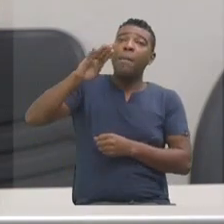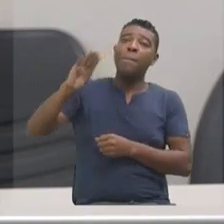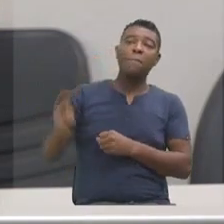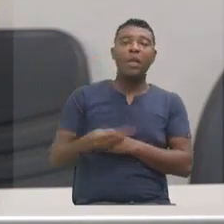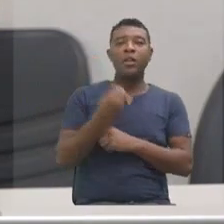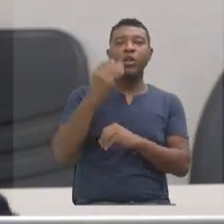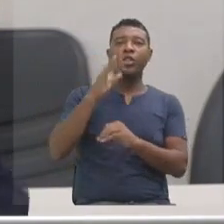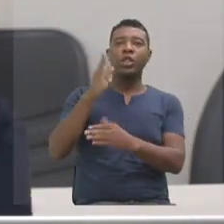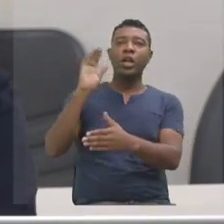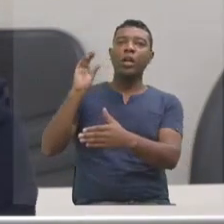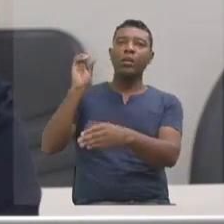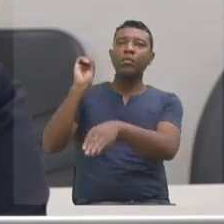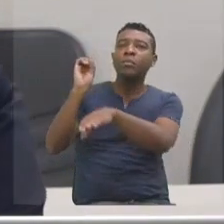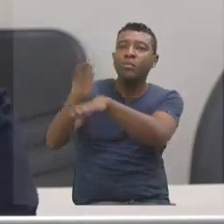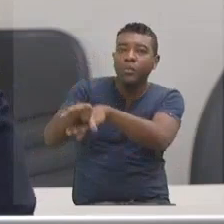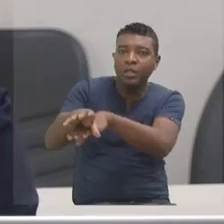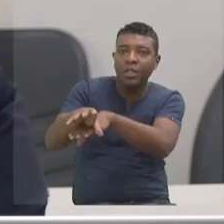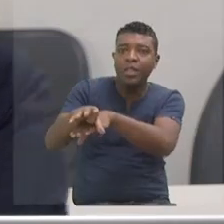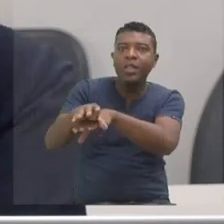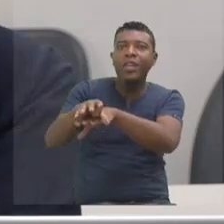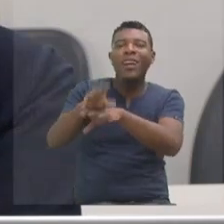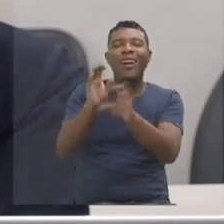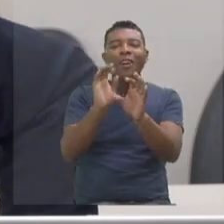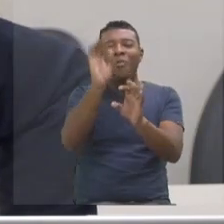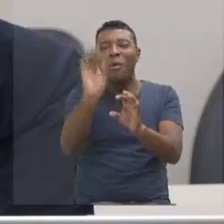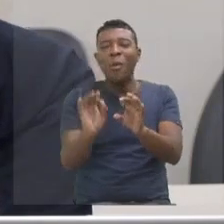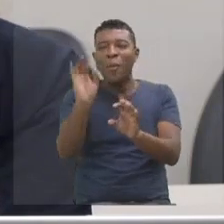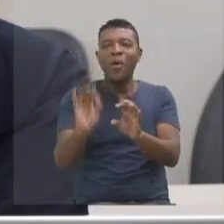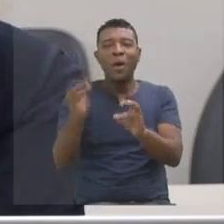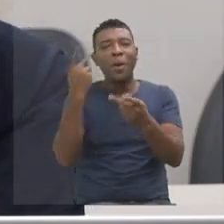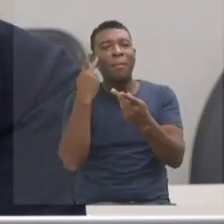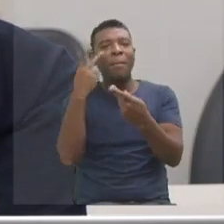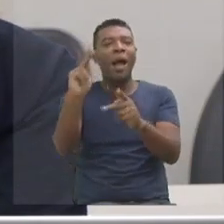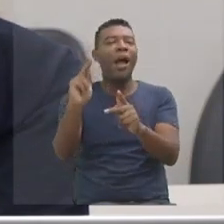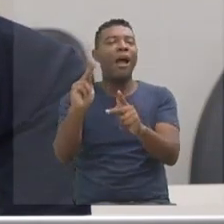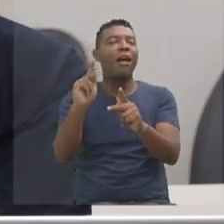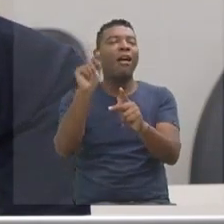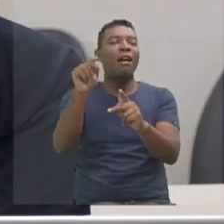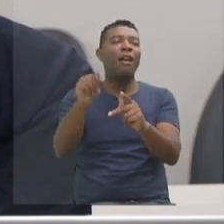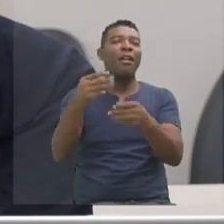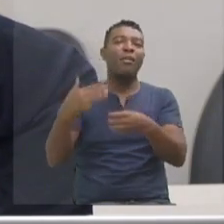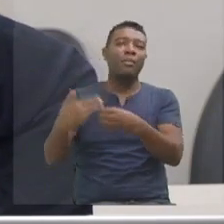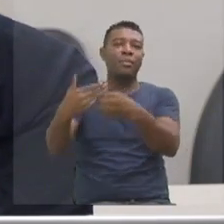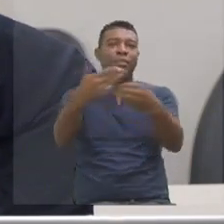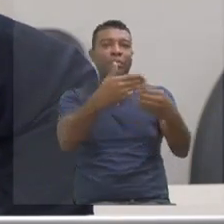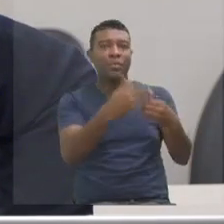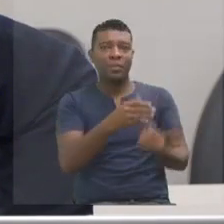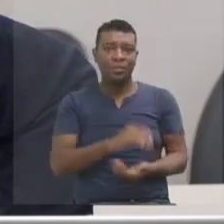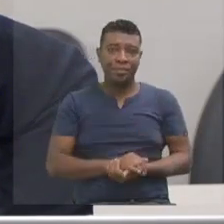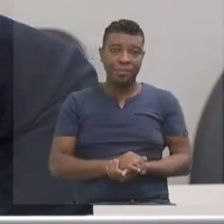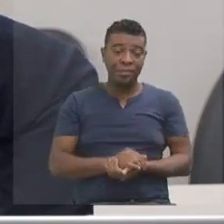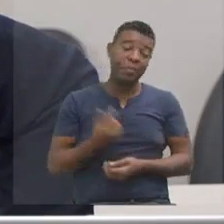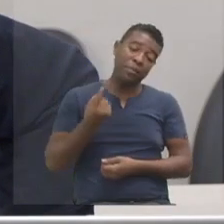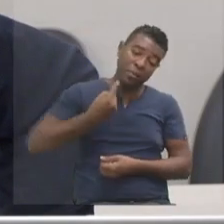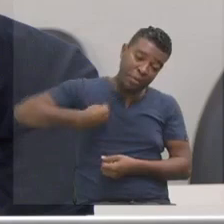proporcional aos municípios isso é importante lembrar a gente vem tentando